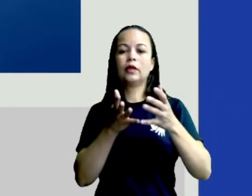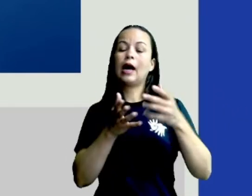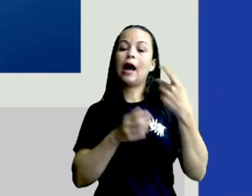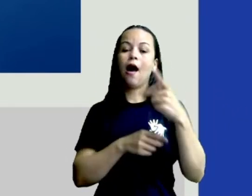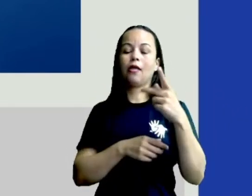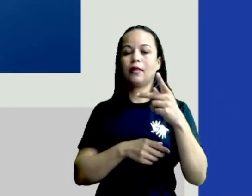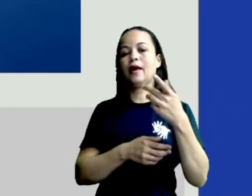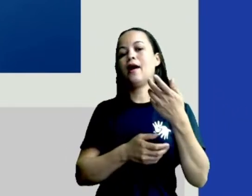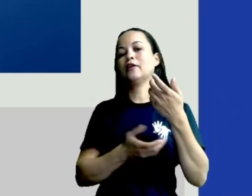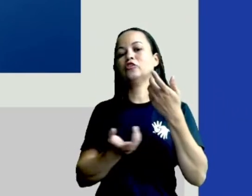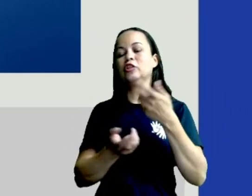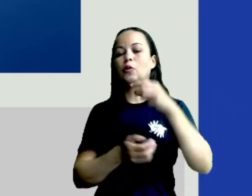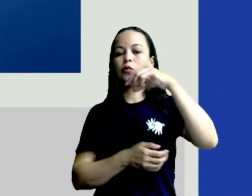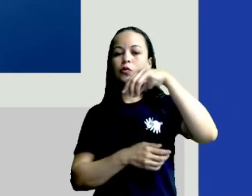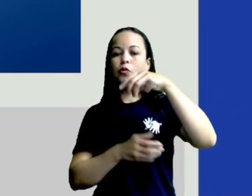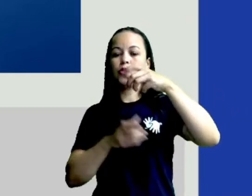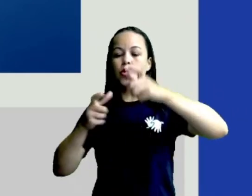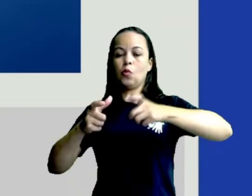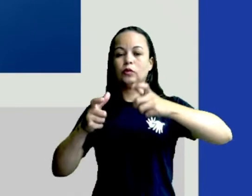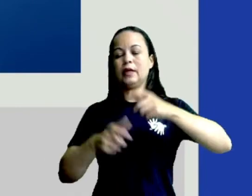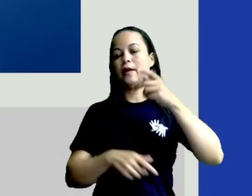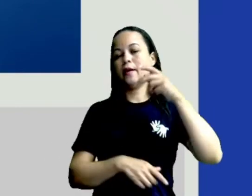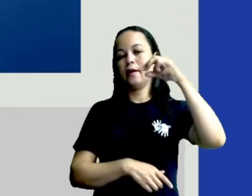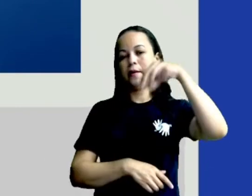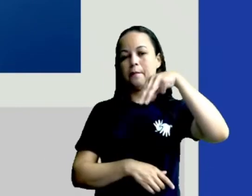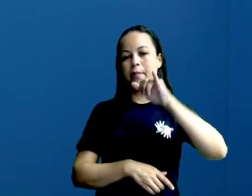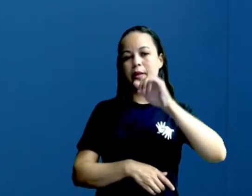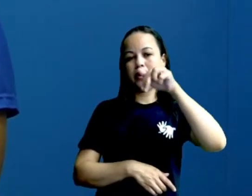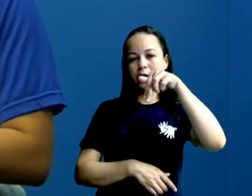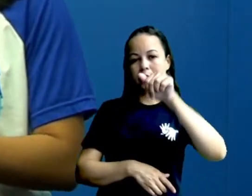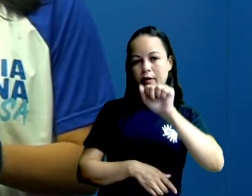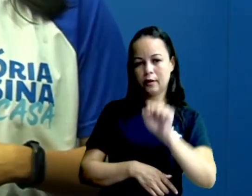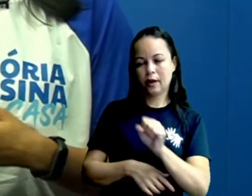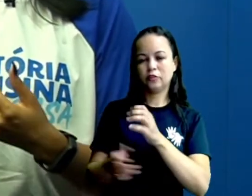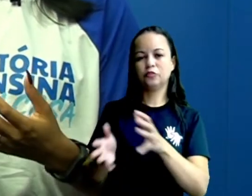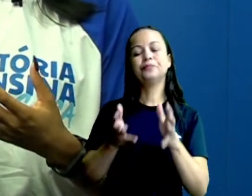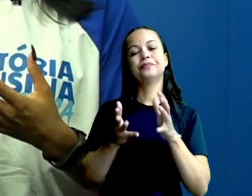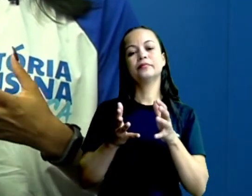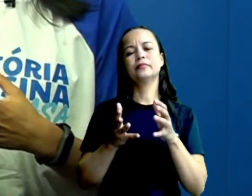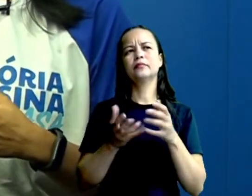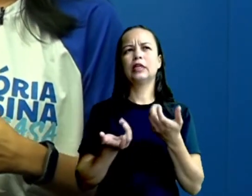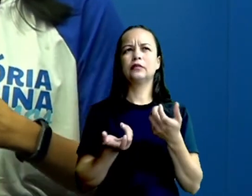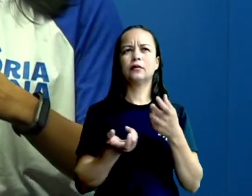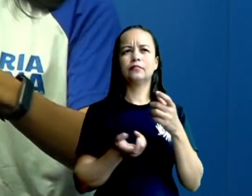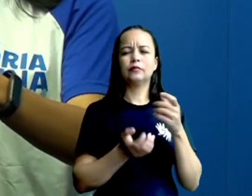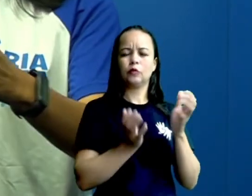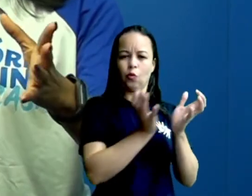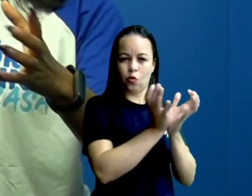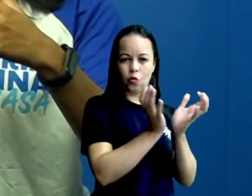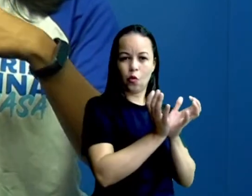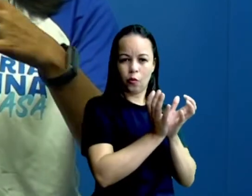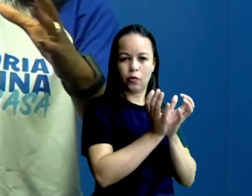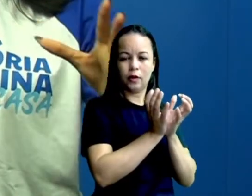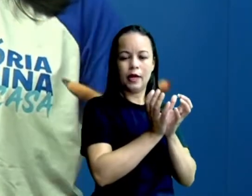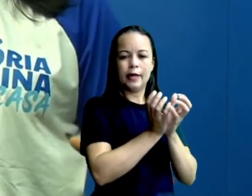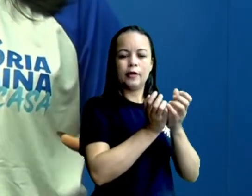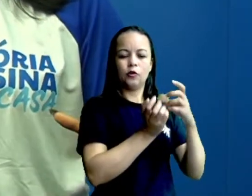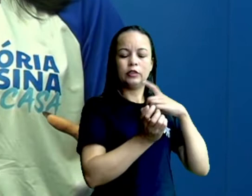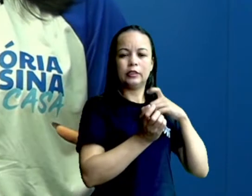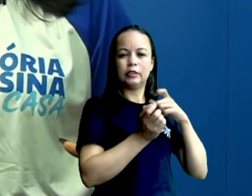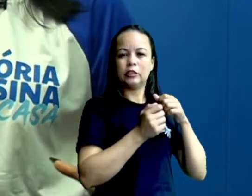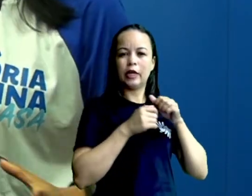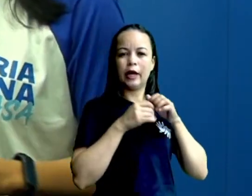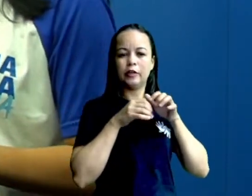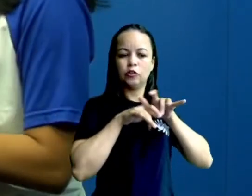de Minas. Então, vejam só, eu tinha os bandeirantes, né, que eram um grupo de pessoas para explorar, para descobrir